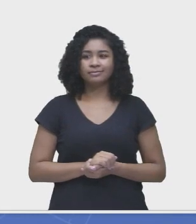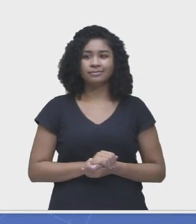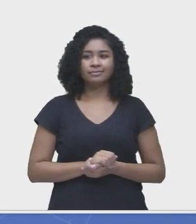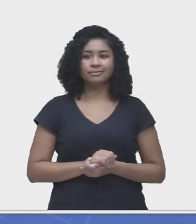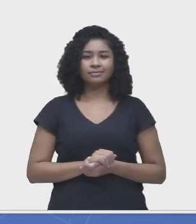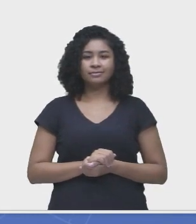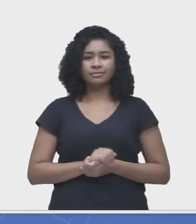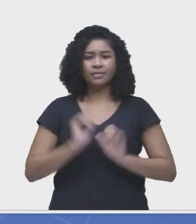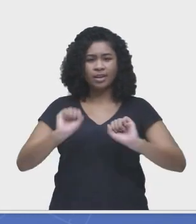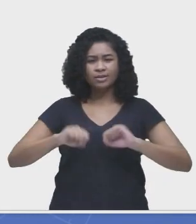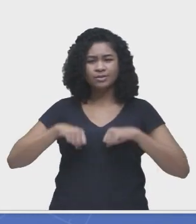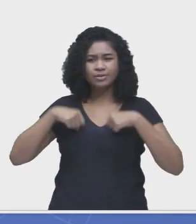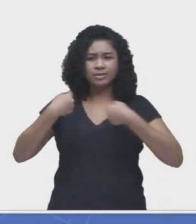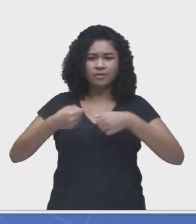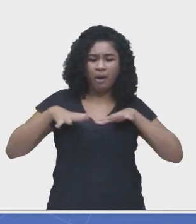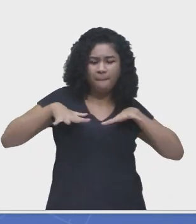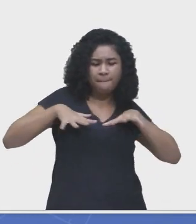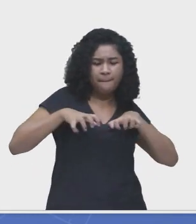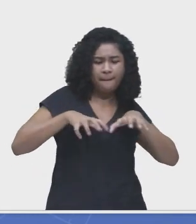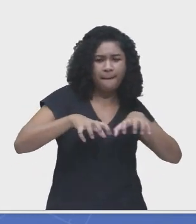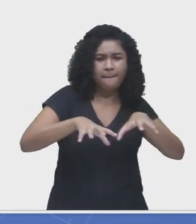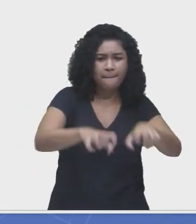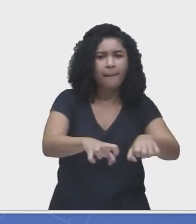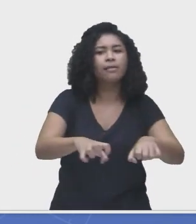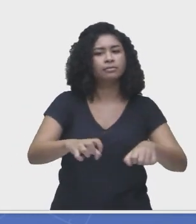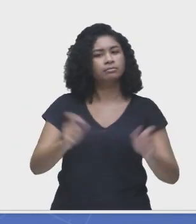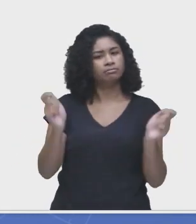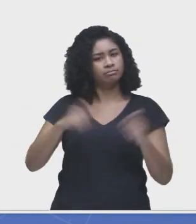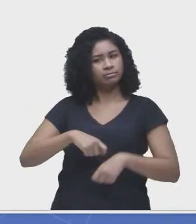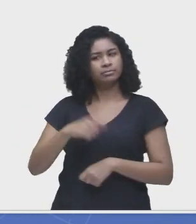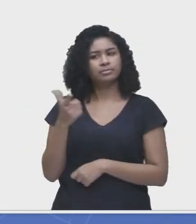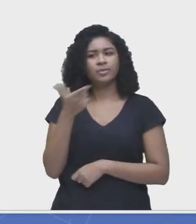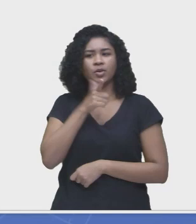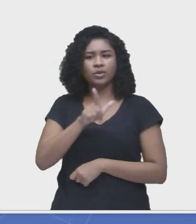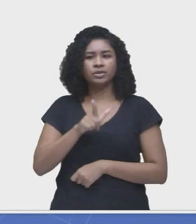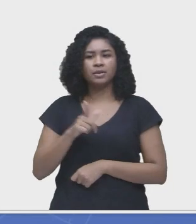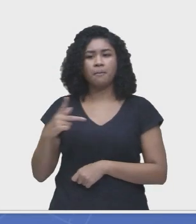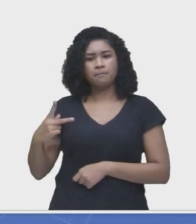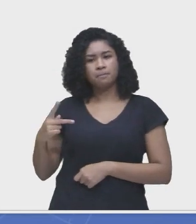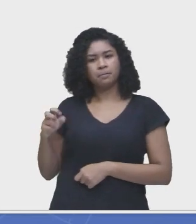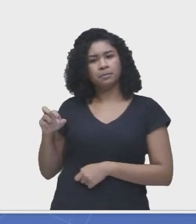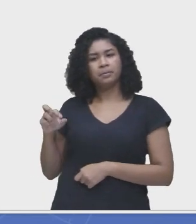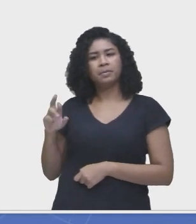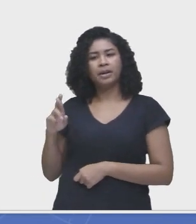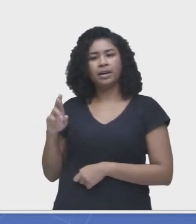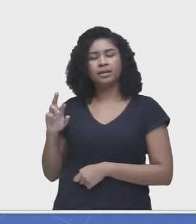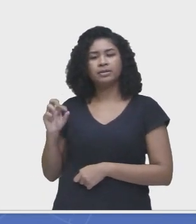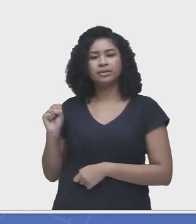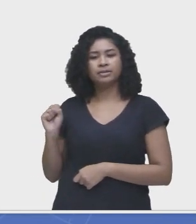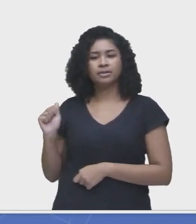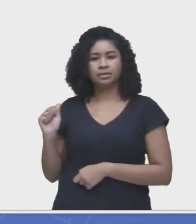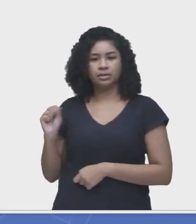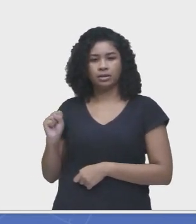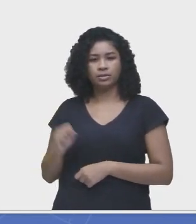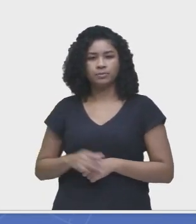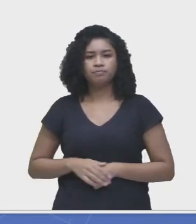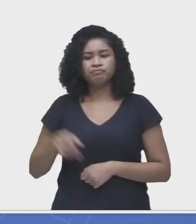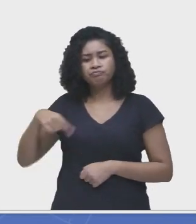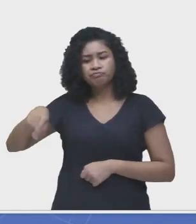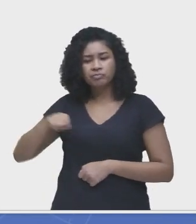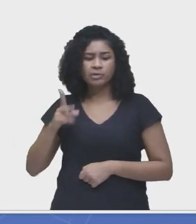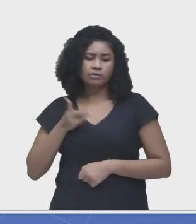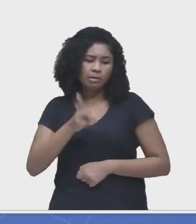eram os persas. Uma coisa interessante sobre os persas é que quando eles conquistavam um povo, gente, eles apenas